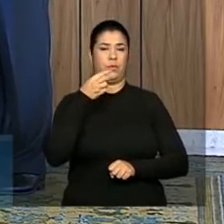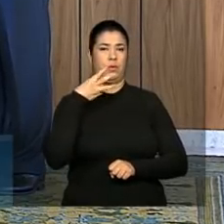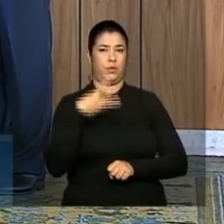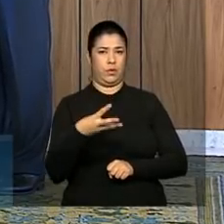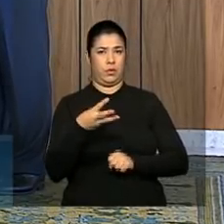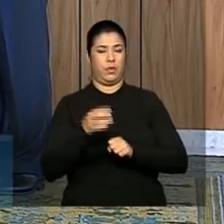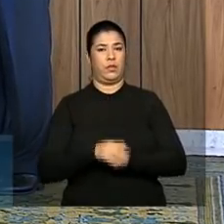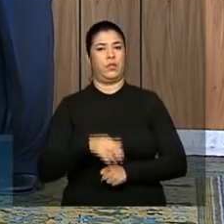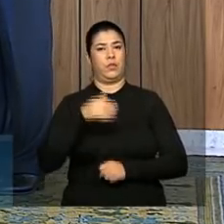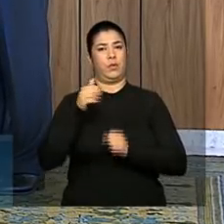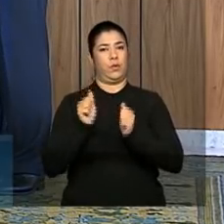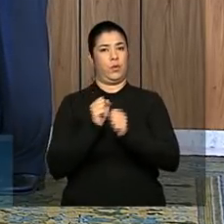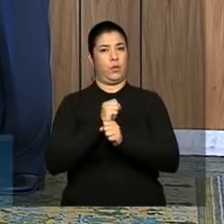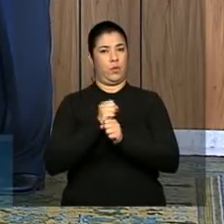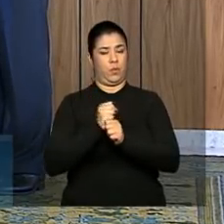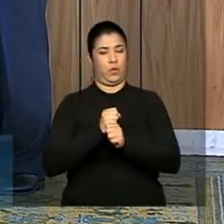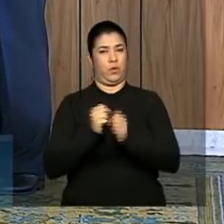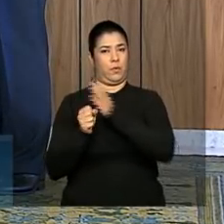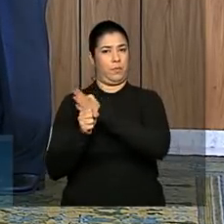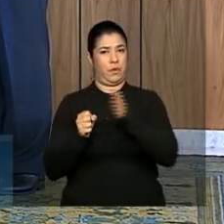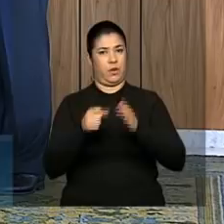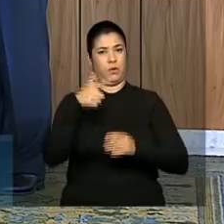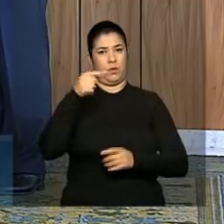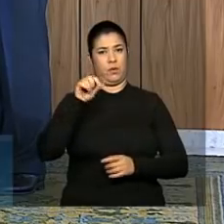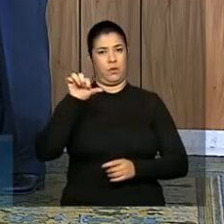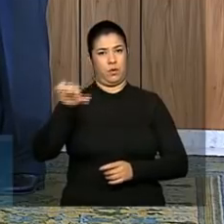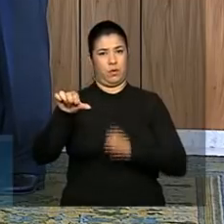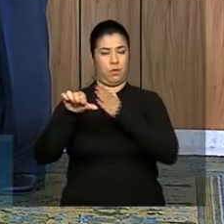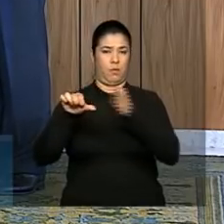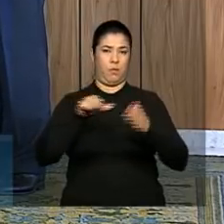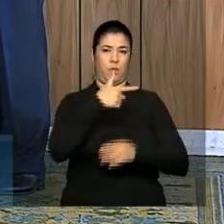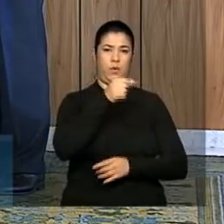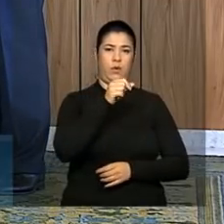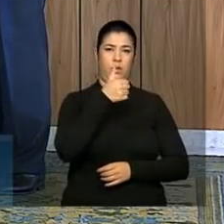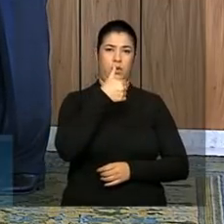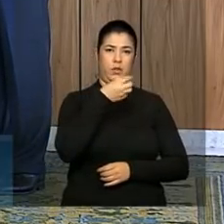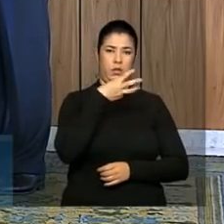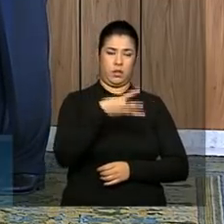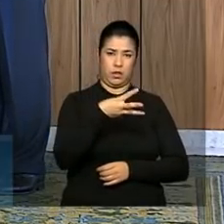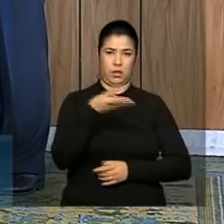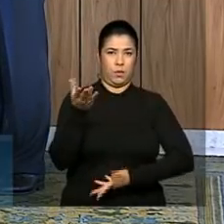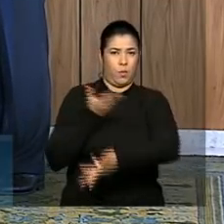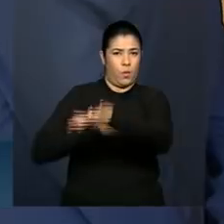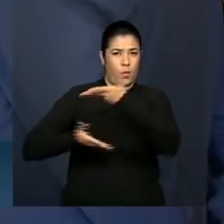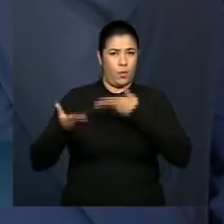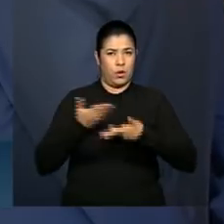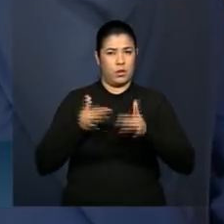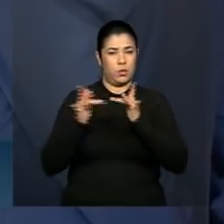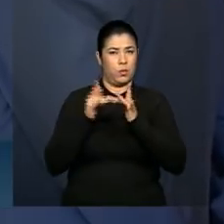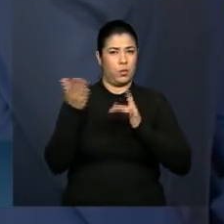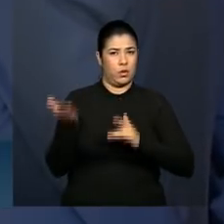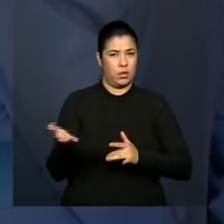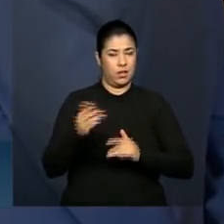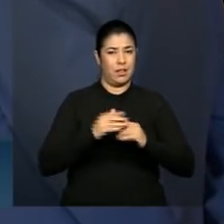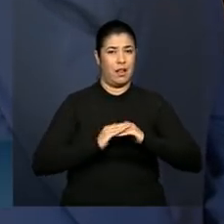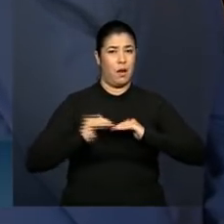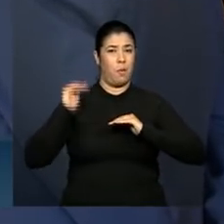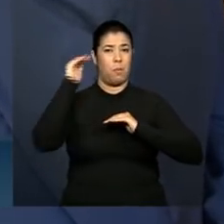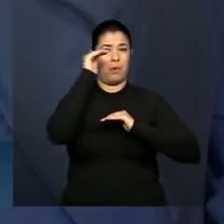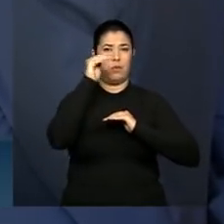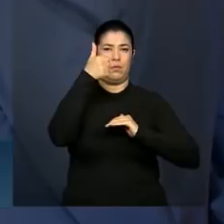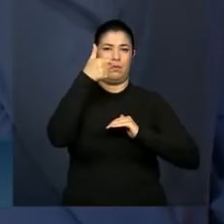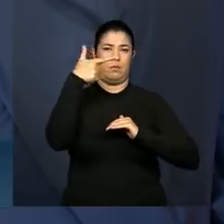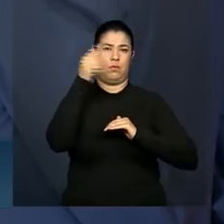Entre 2009 e 2013, o intercâmbio comercial brasileiro com o país cresceu